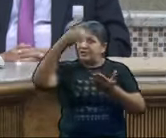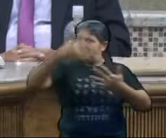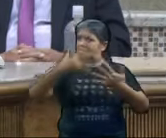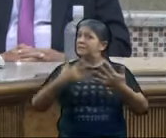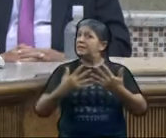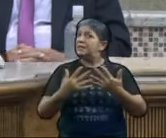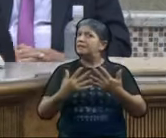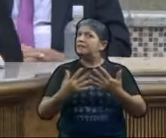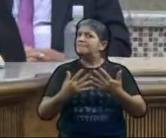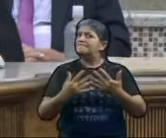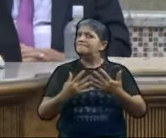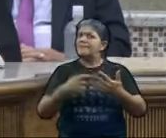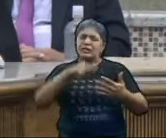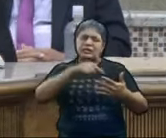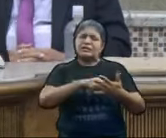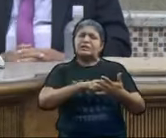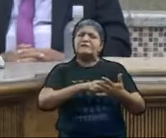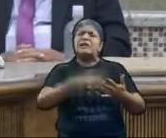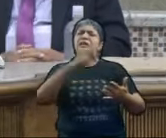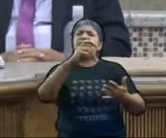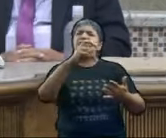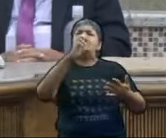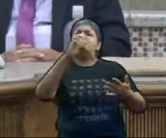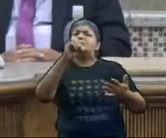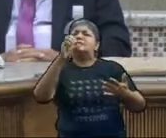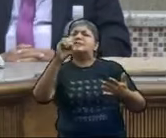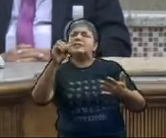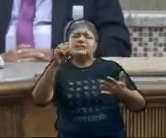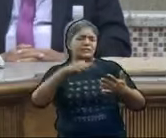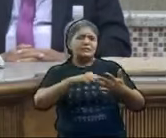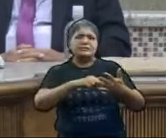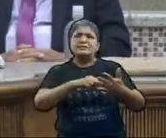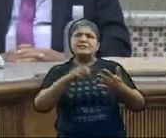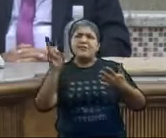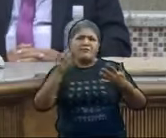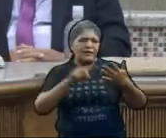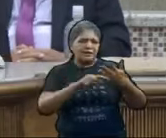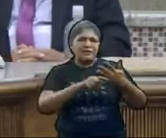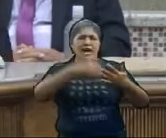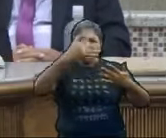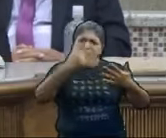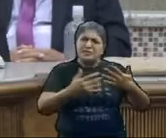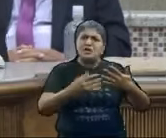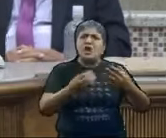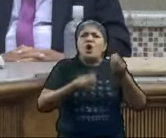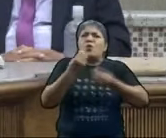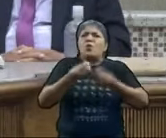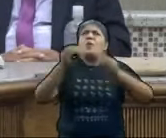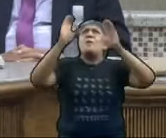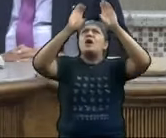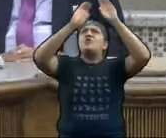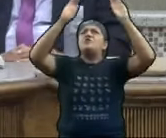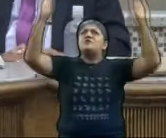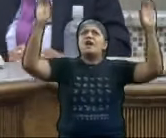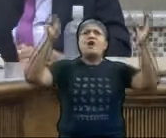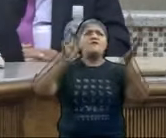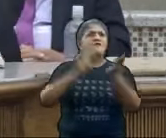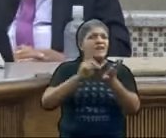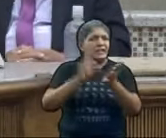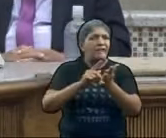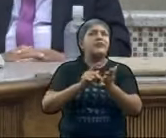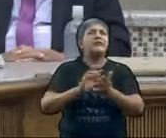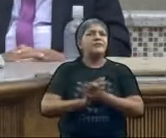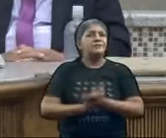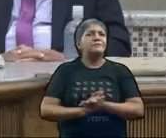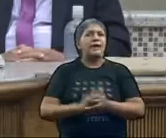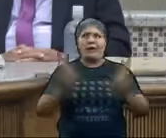de 500 vezes ela fala sobre a realidade dos céus de Deus. Mais de 500 vezes. Vejam que é um